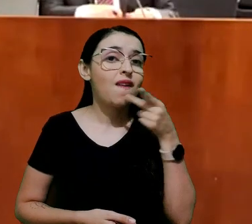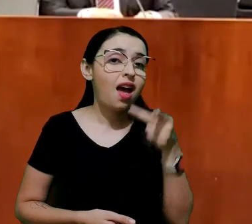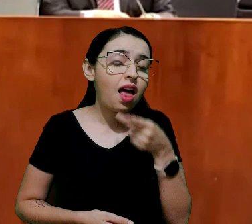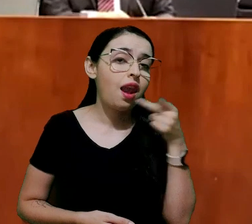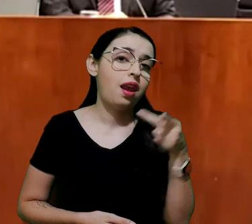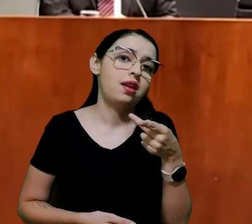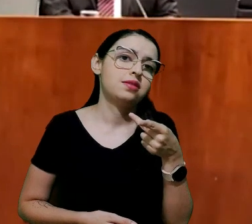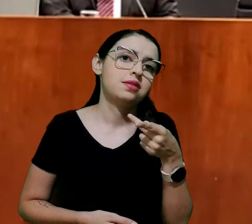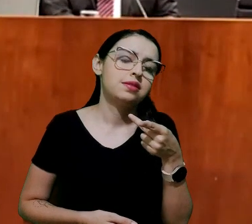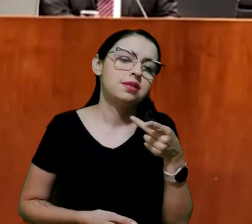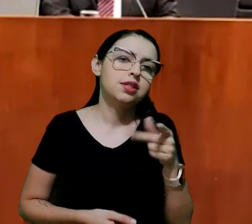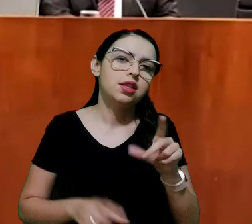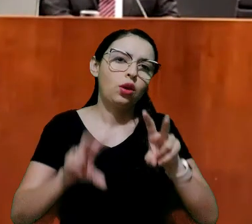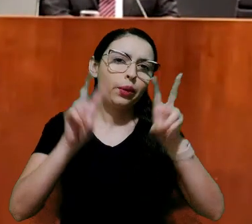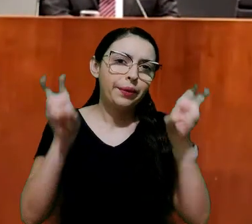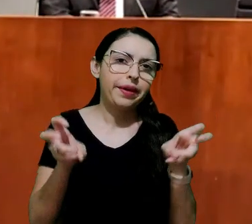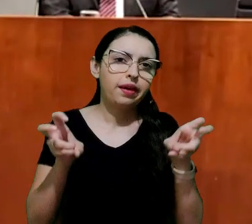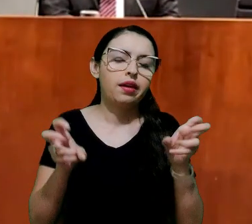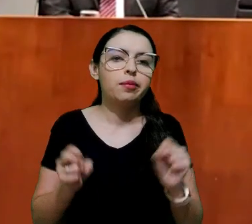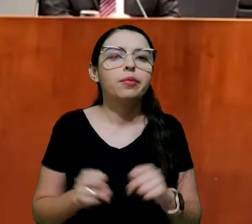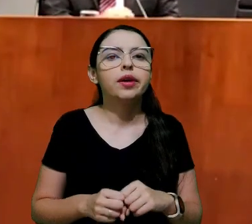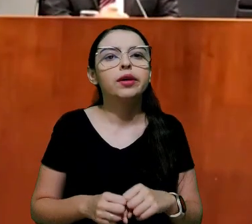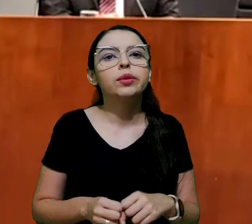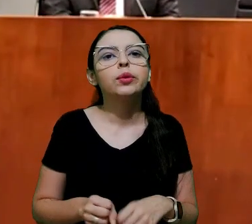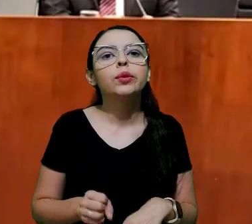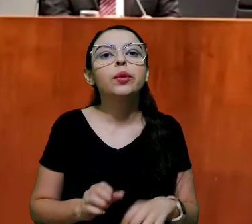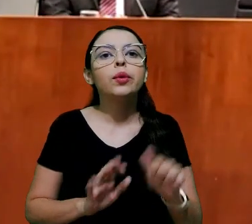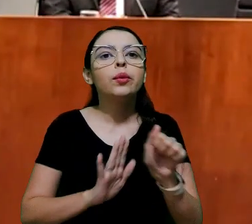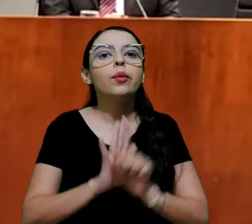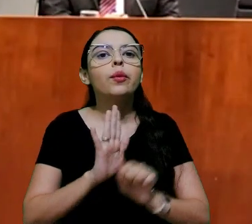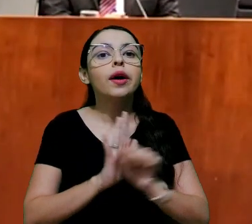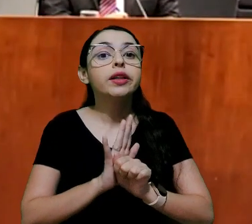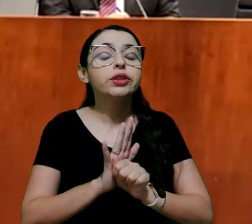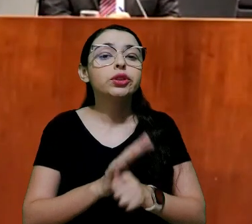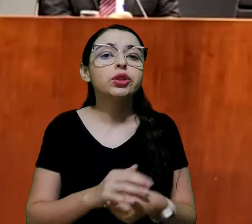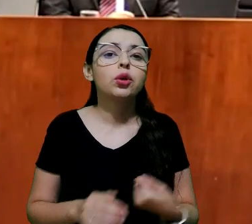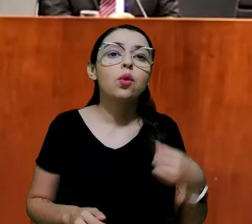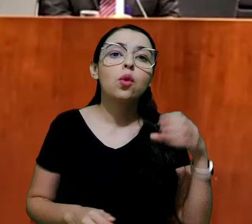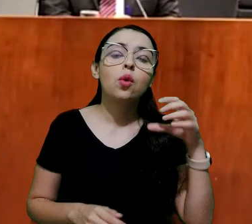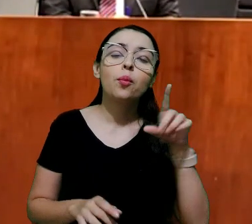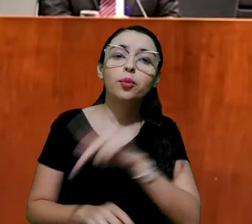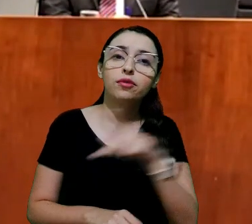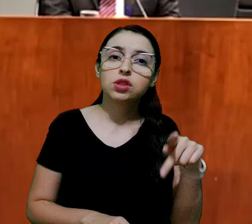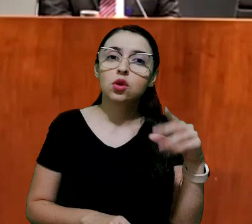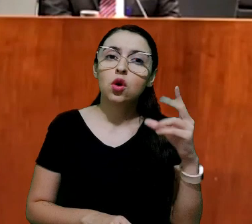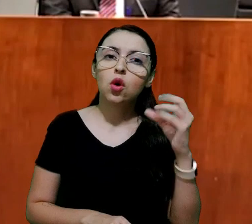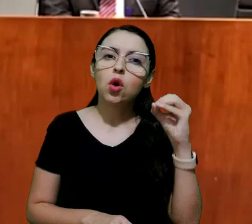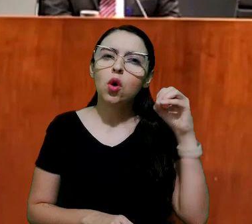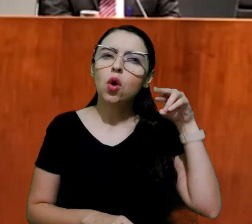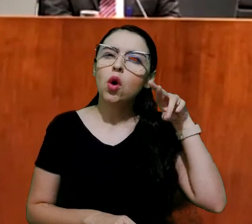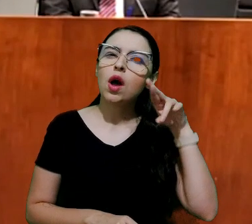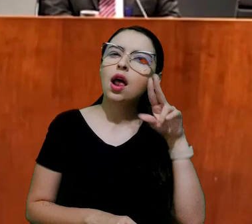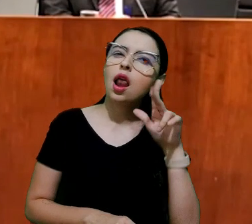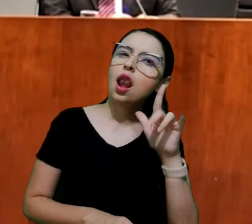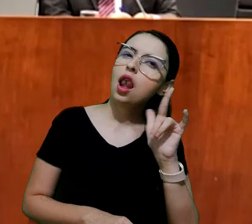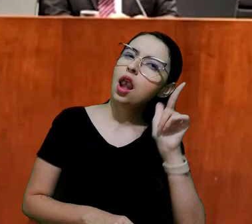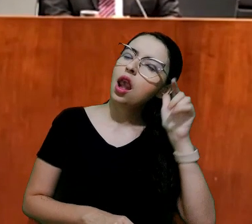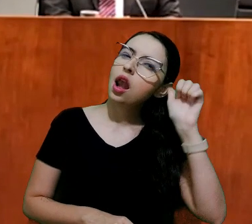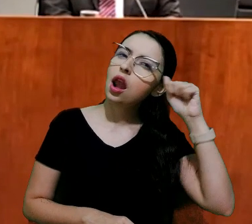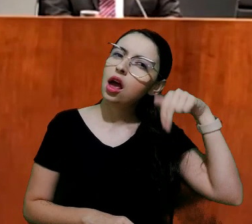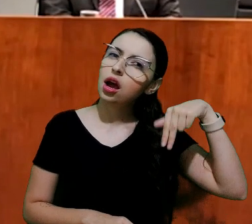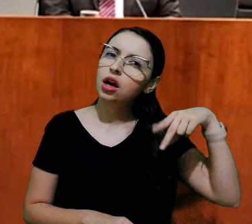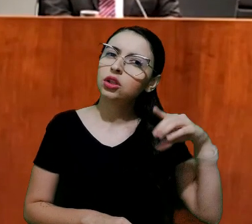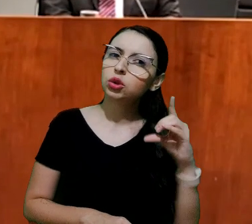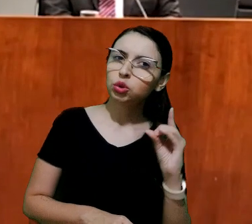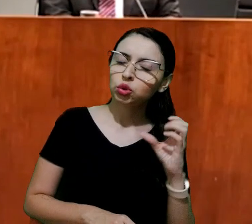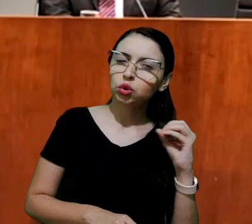tiradas de um artigo do professor Orlando Gomes, do começo dos anos 80. Então,